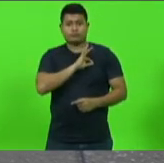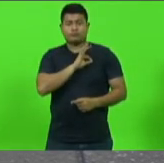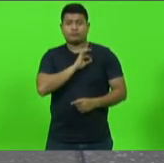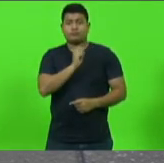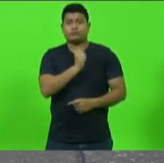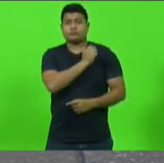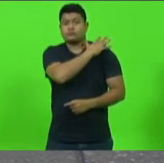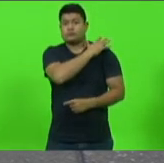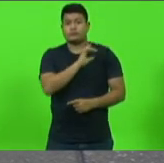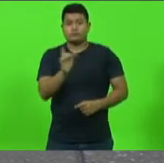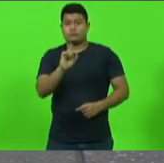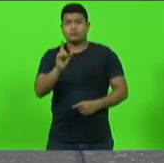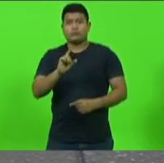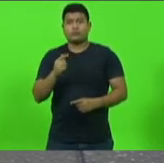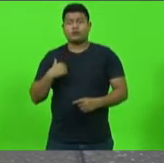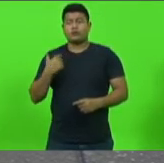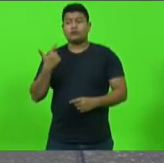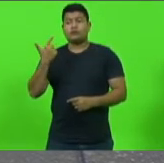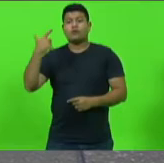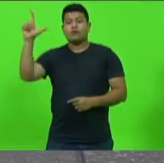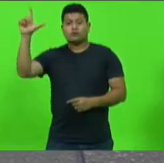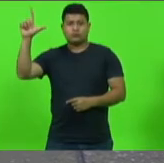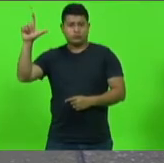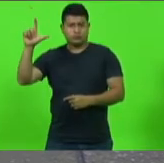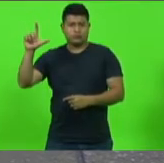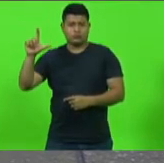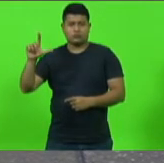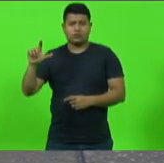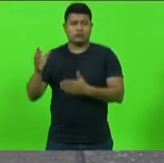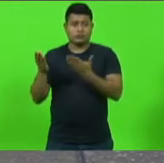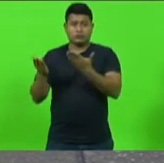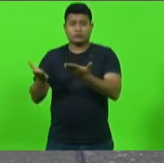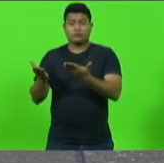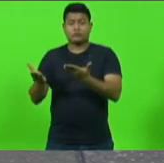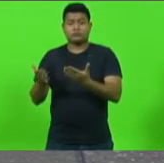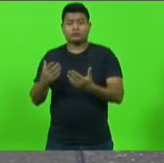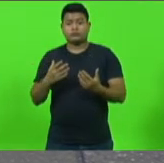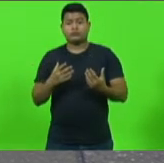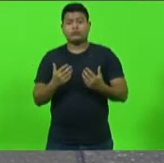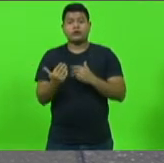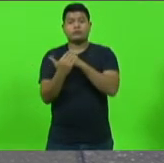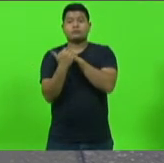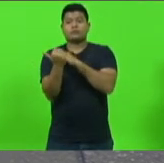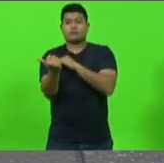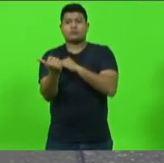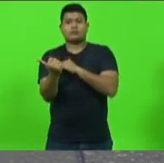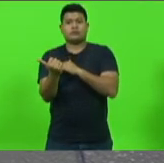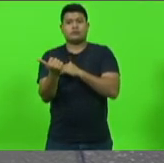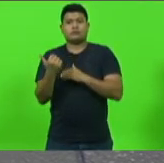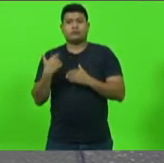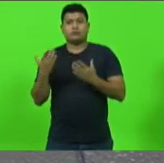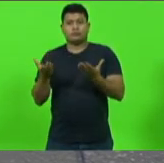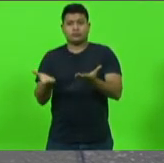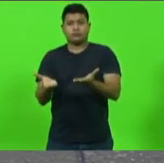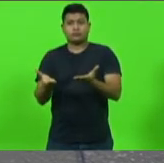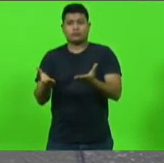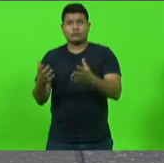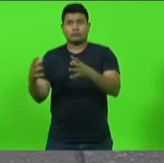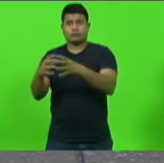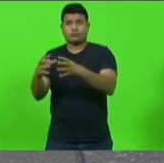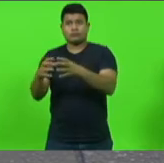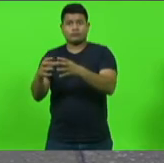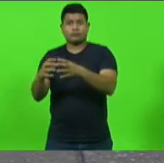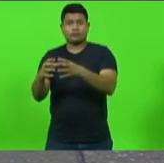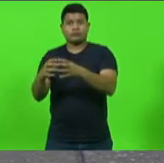lá para cumprir um outro evento. Fui procurado por oficiais e por